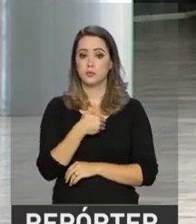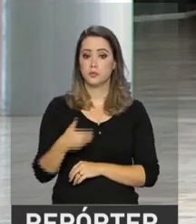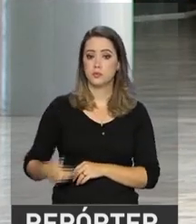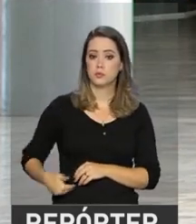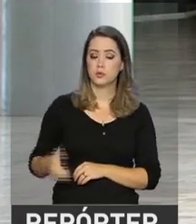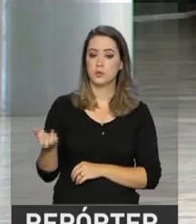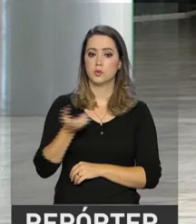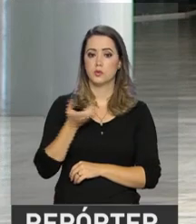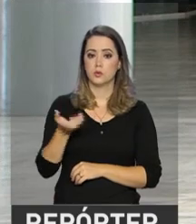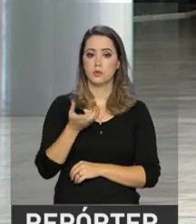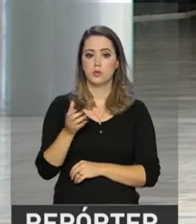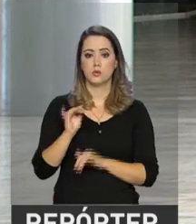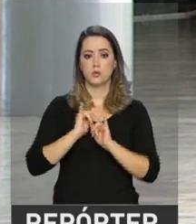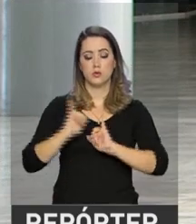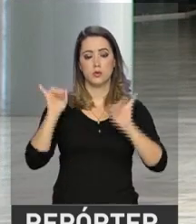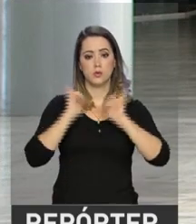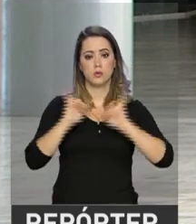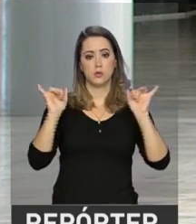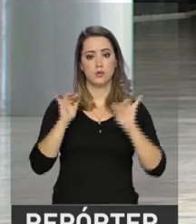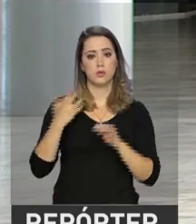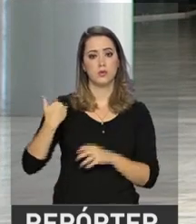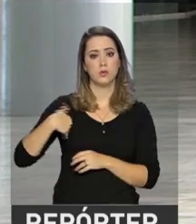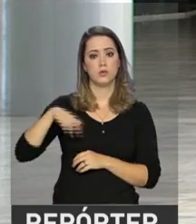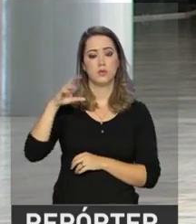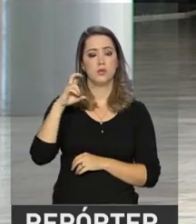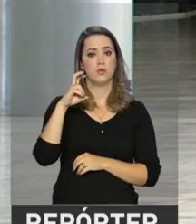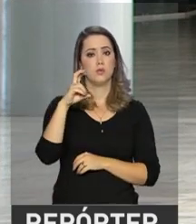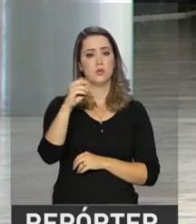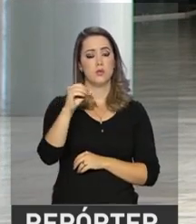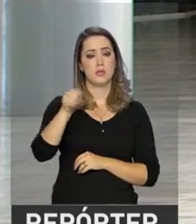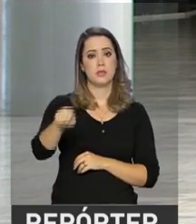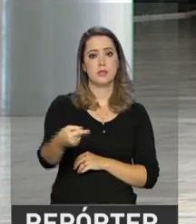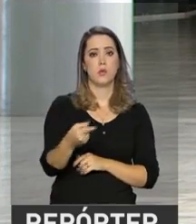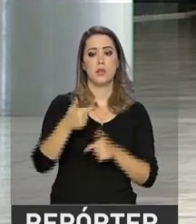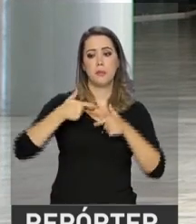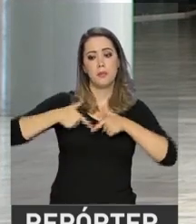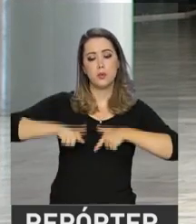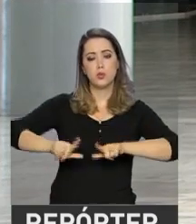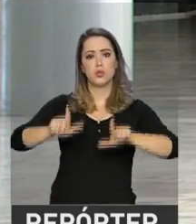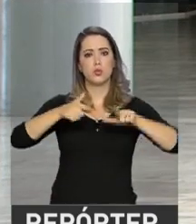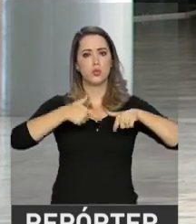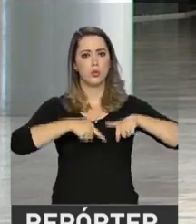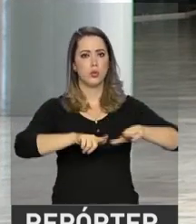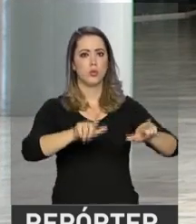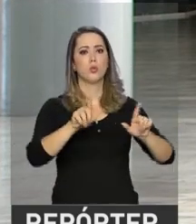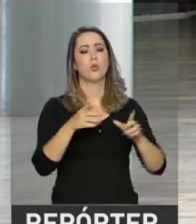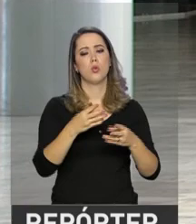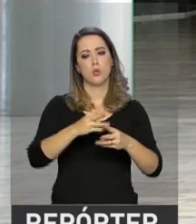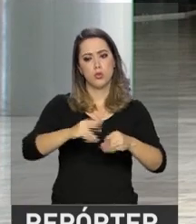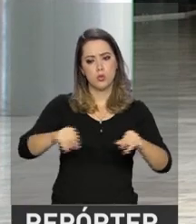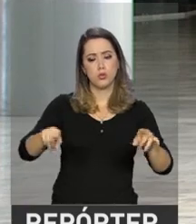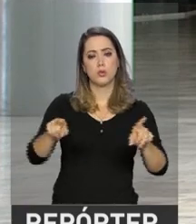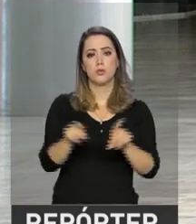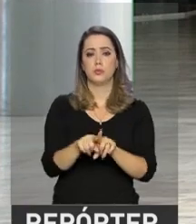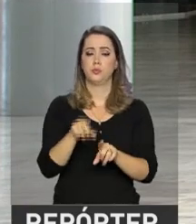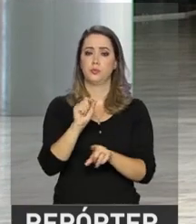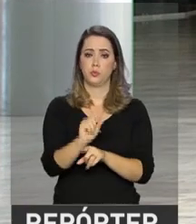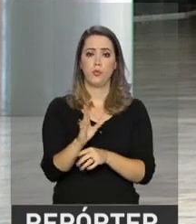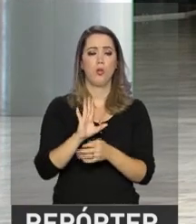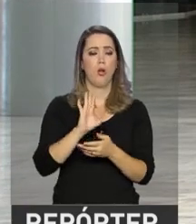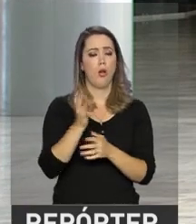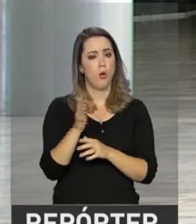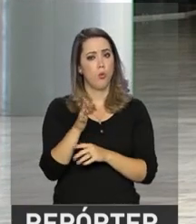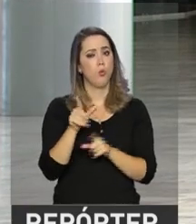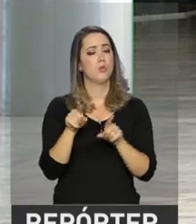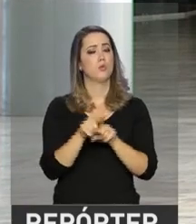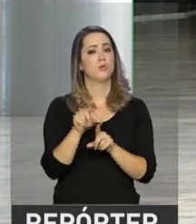governo pretende lançar mais 50 mil títulos entre provisórios e definitivos. Boa parte